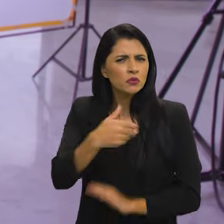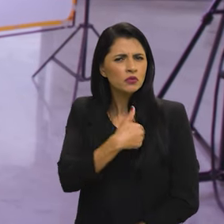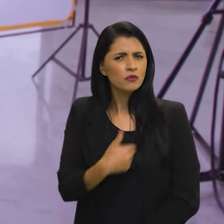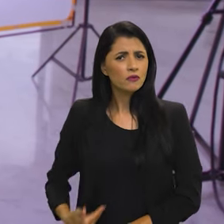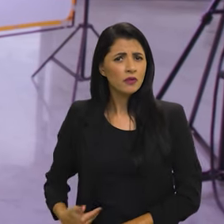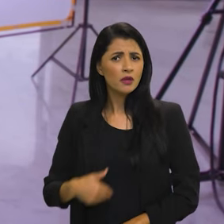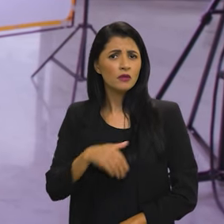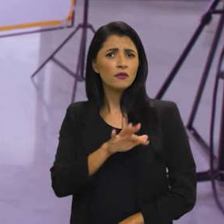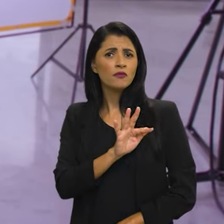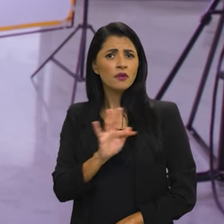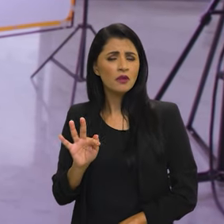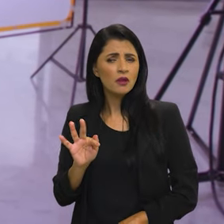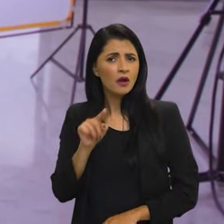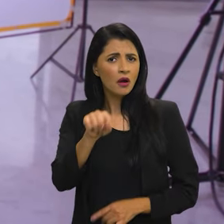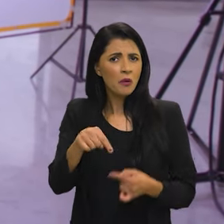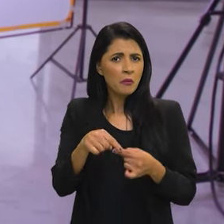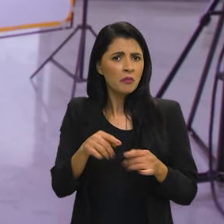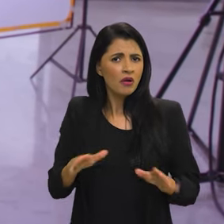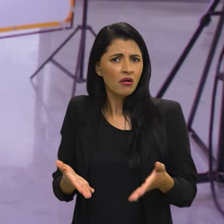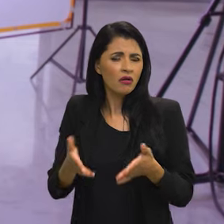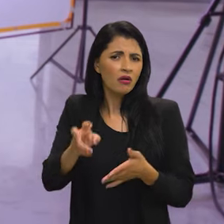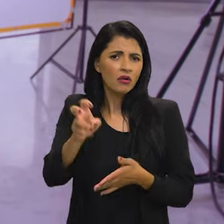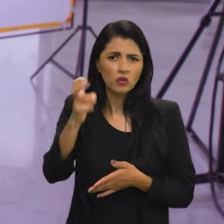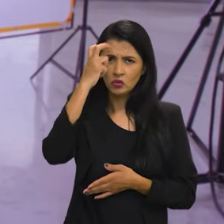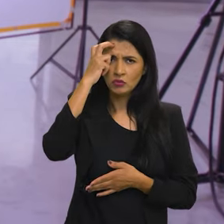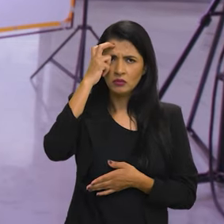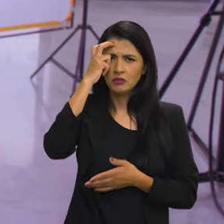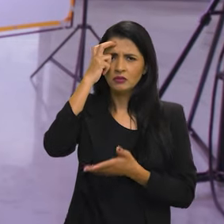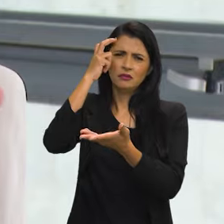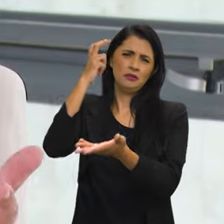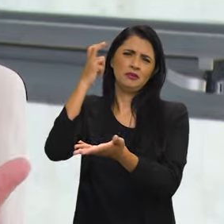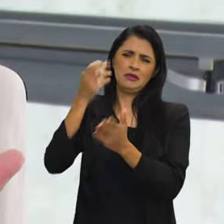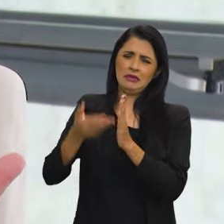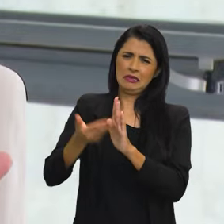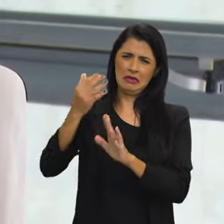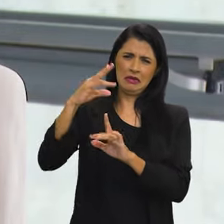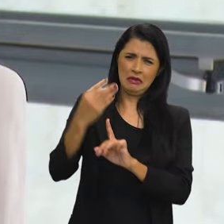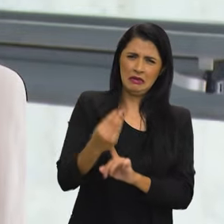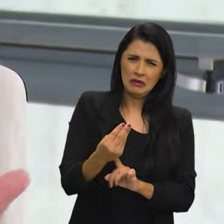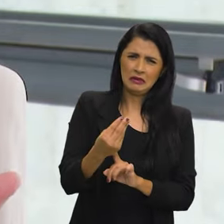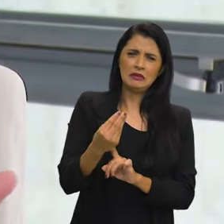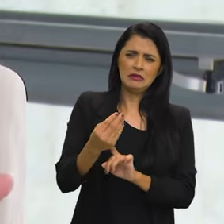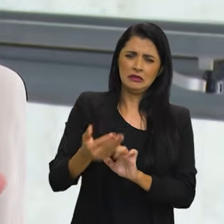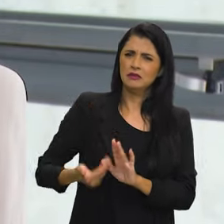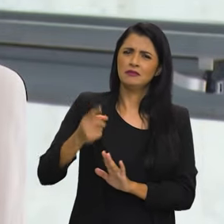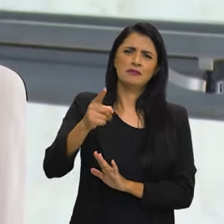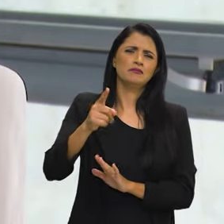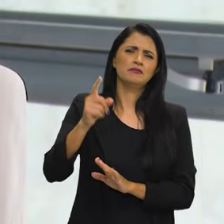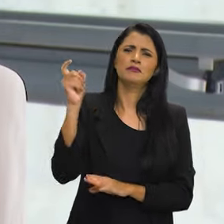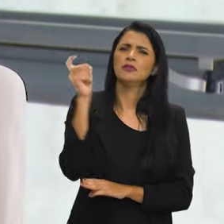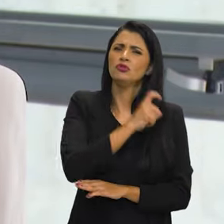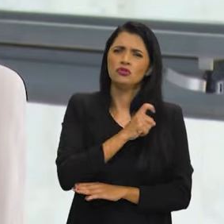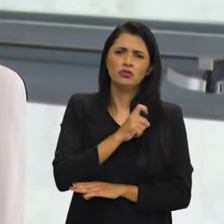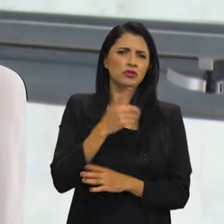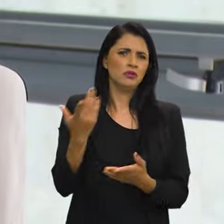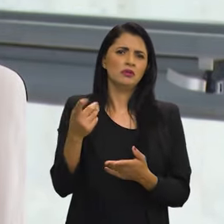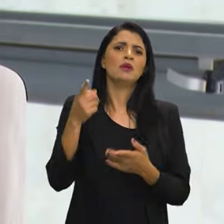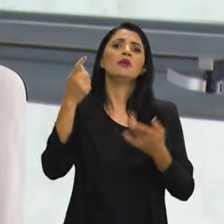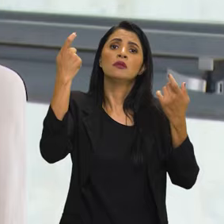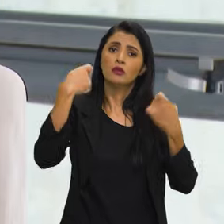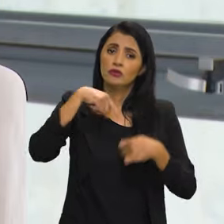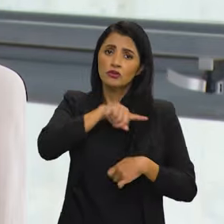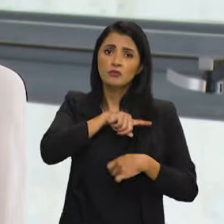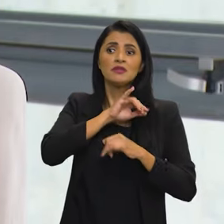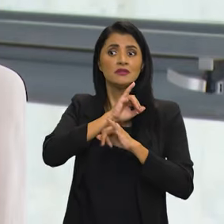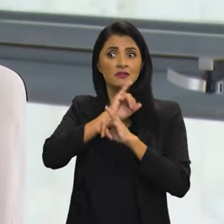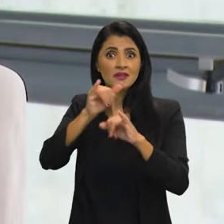editais do governo federal para incentivo à cultura isso é mentira isso é verdade então você precisa trazer